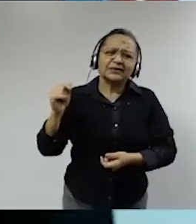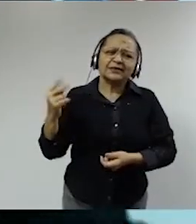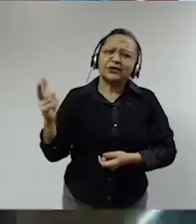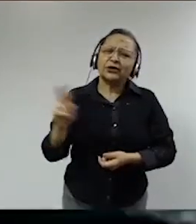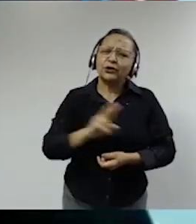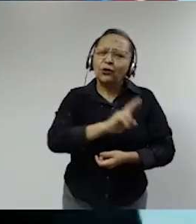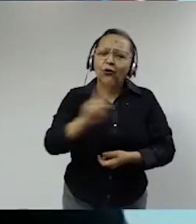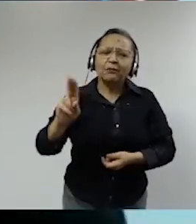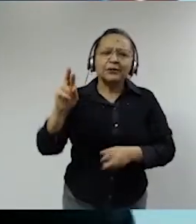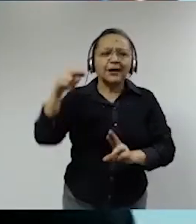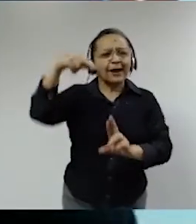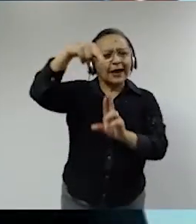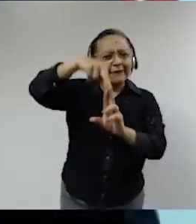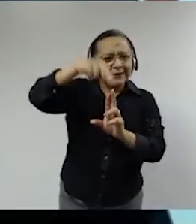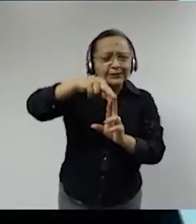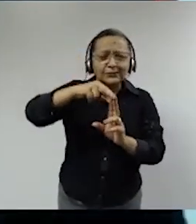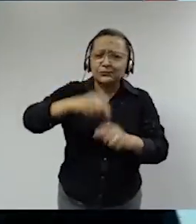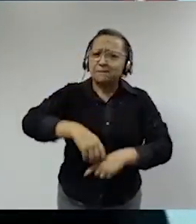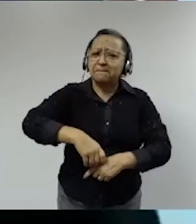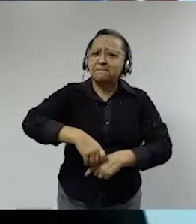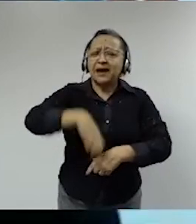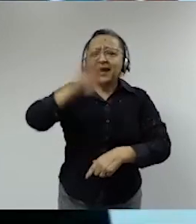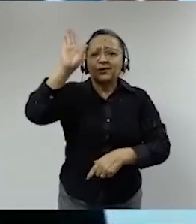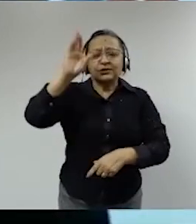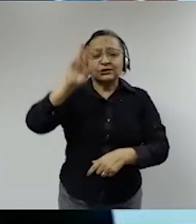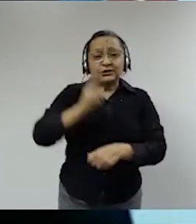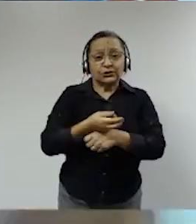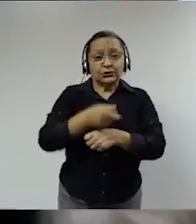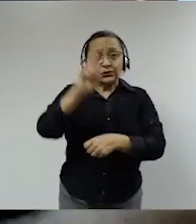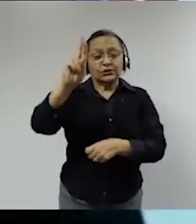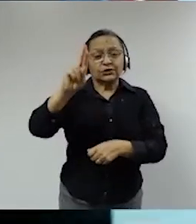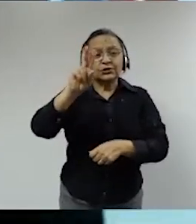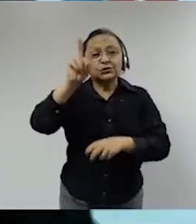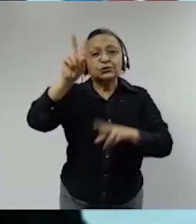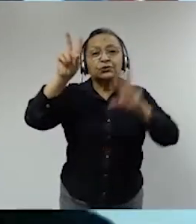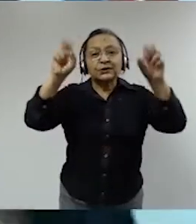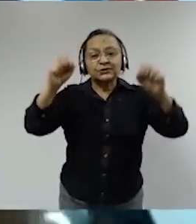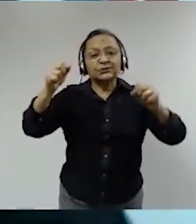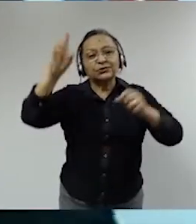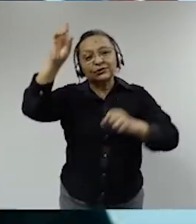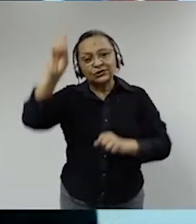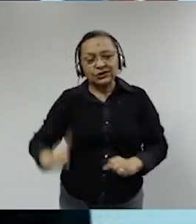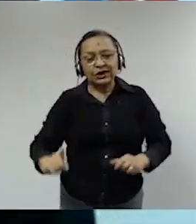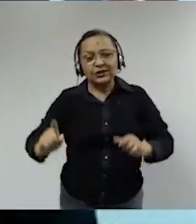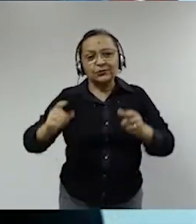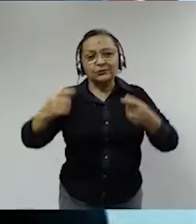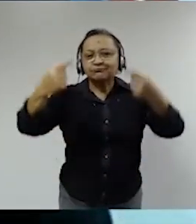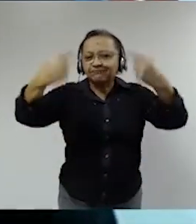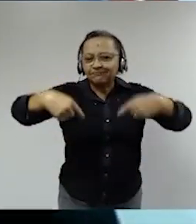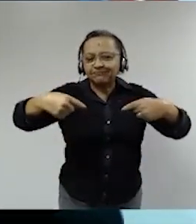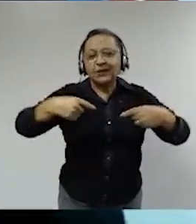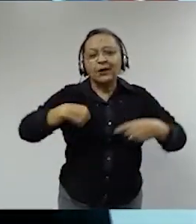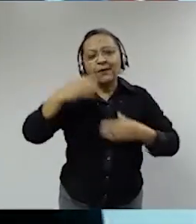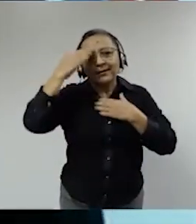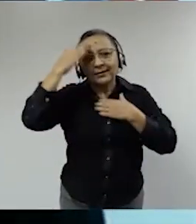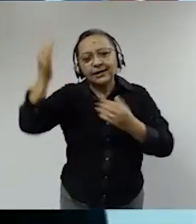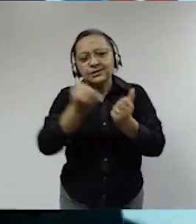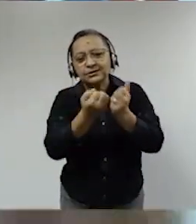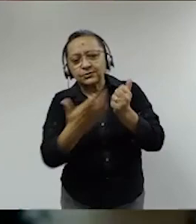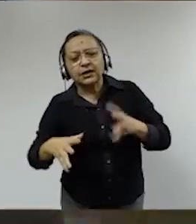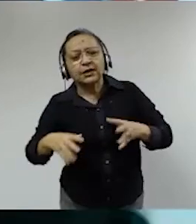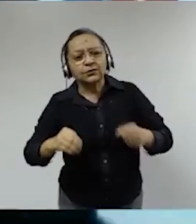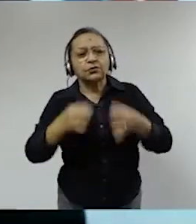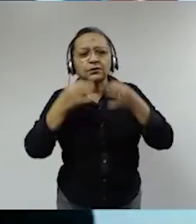relevantíssimos e os maiores doutores no assunto do direito concorrencial. Dito isto, agradeço a nossa assessoria, a todo o público